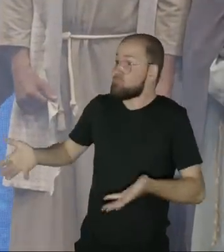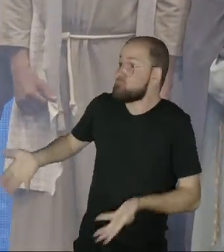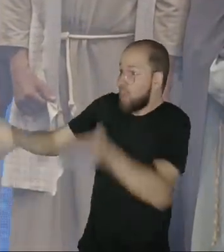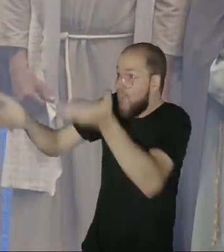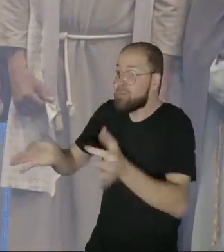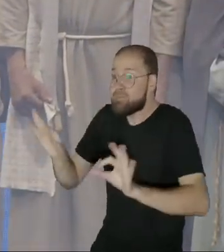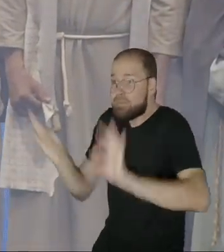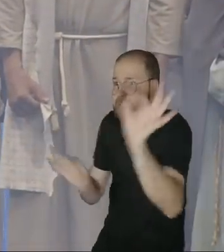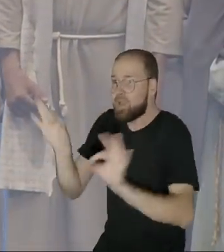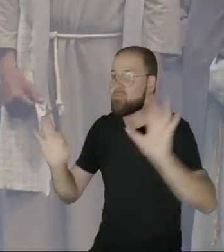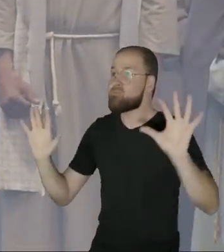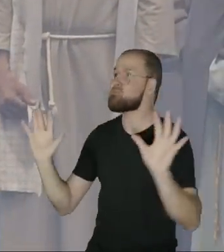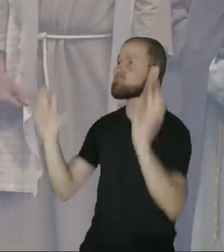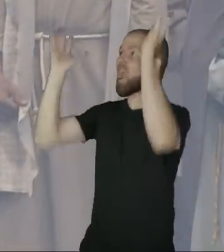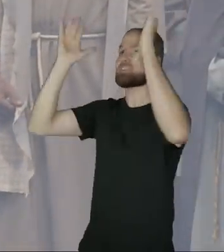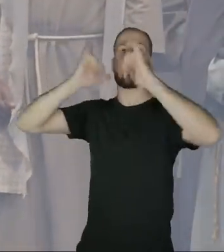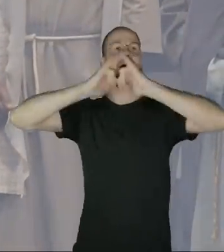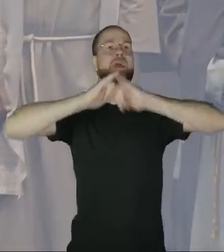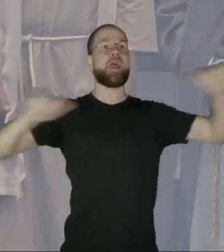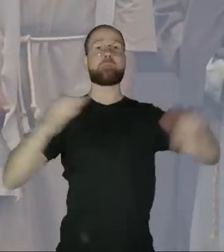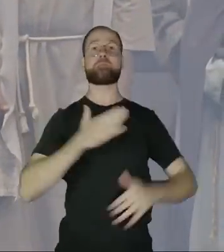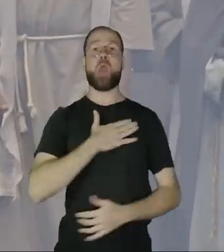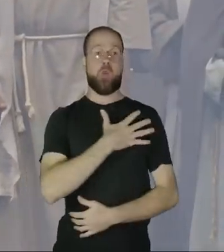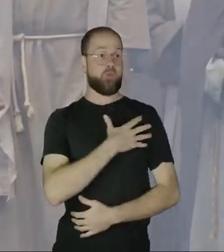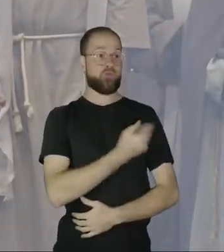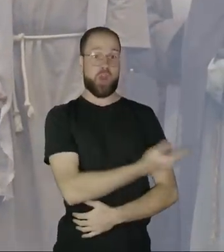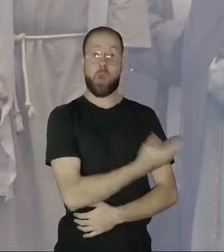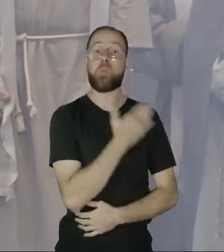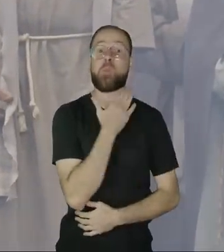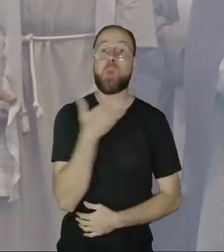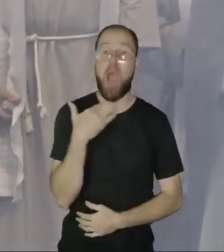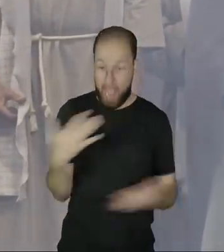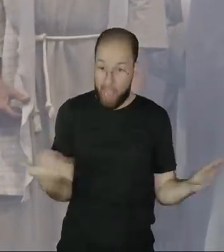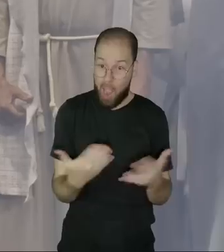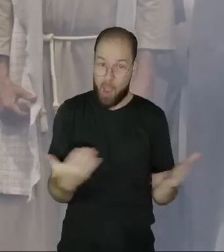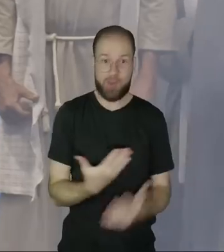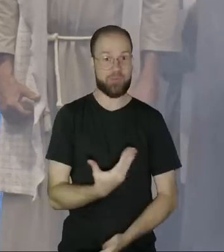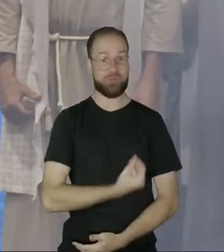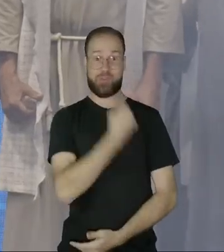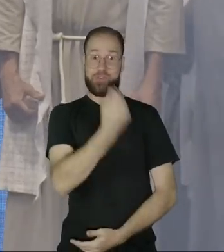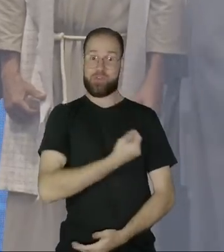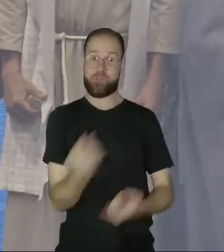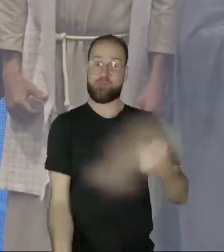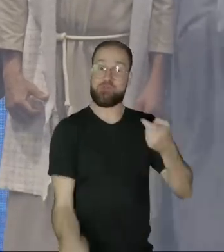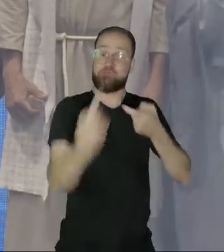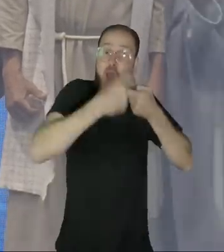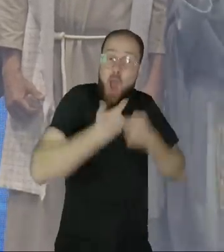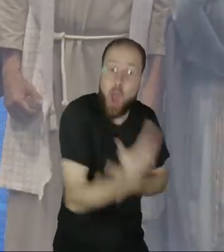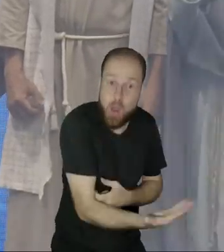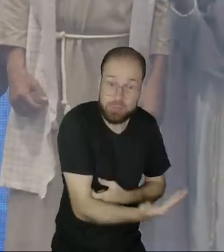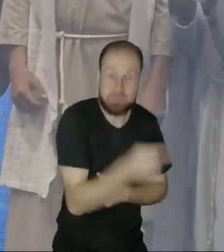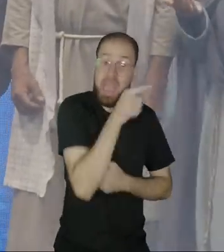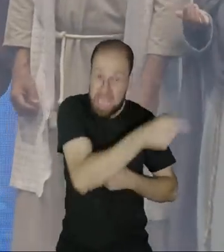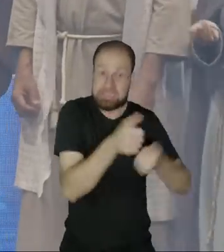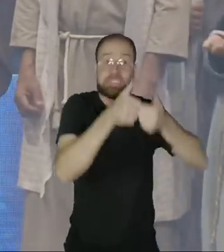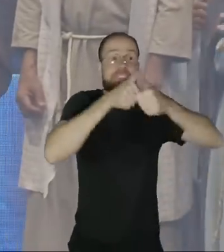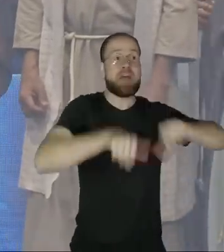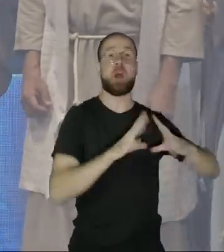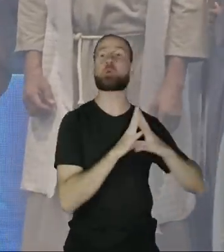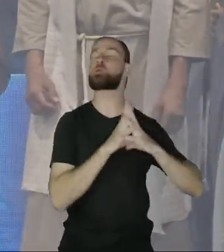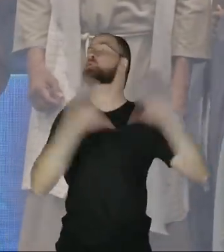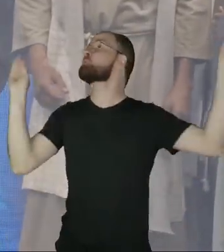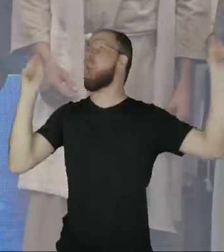filho estava morto e reviveu. Estava perdido e foi